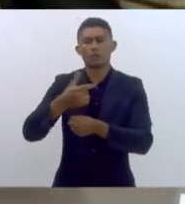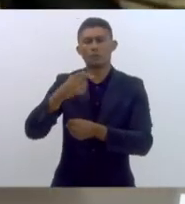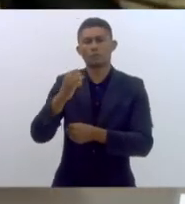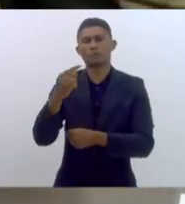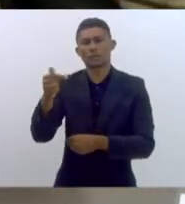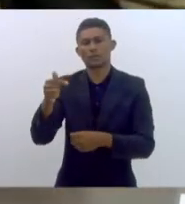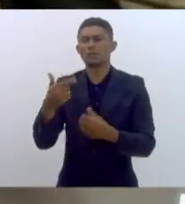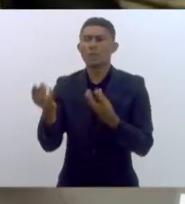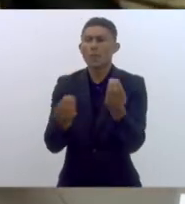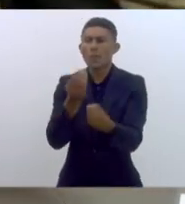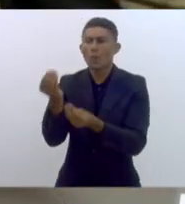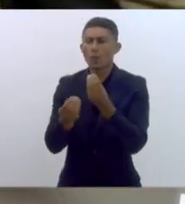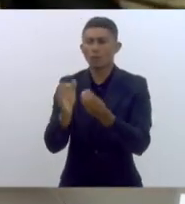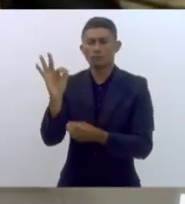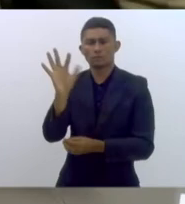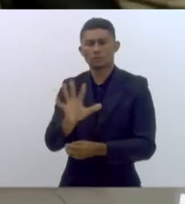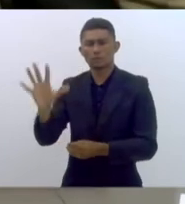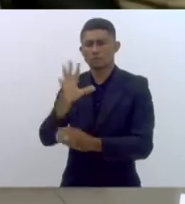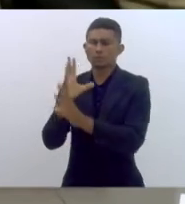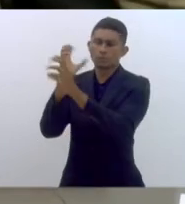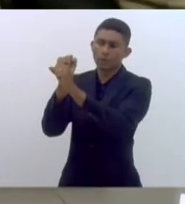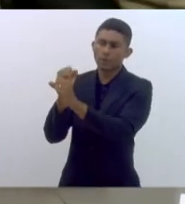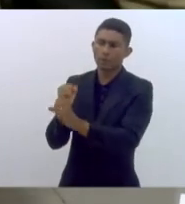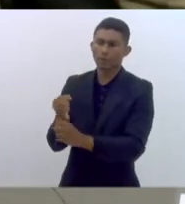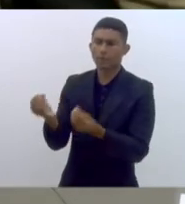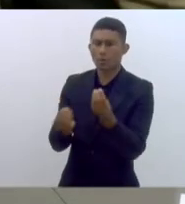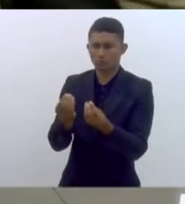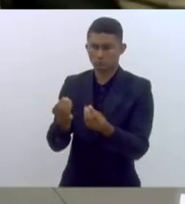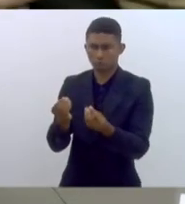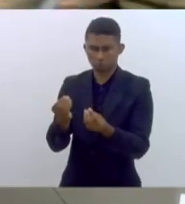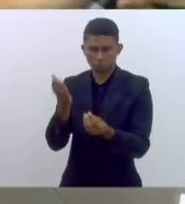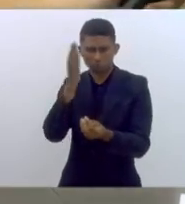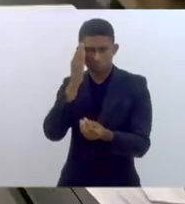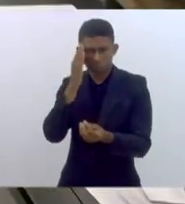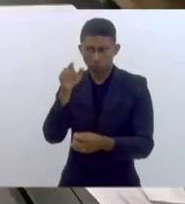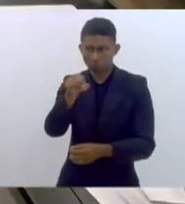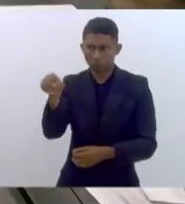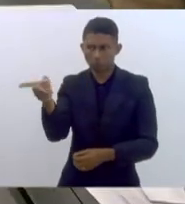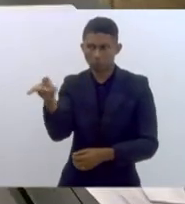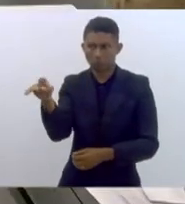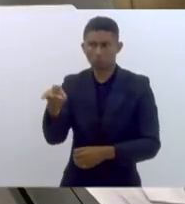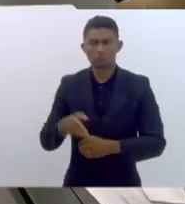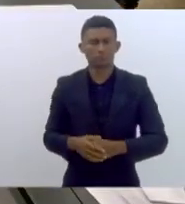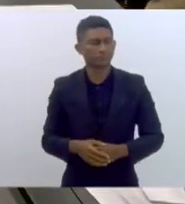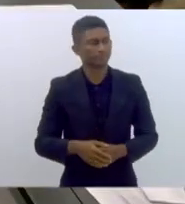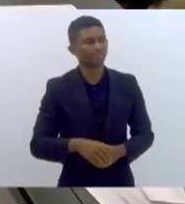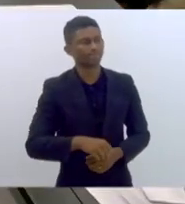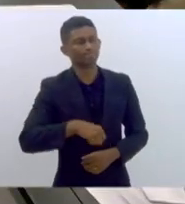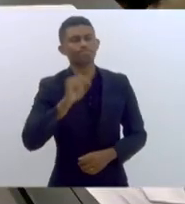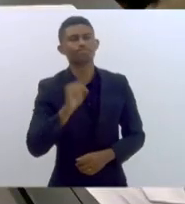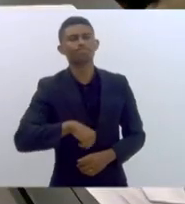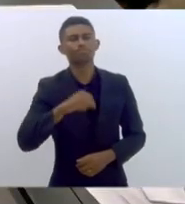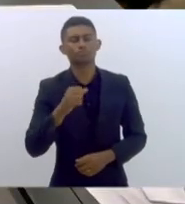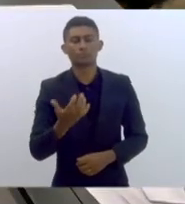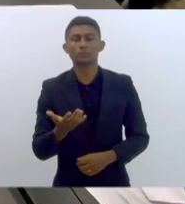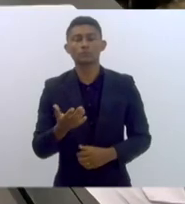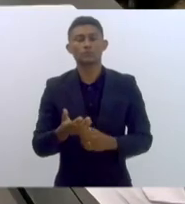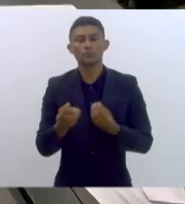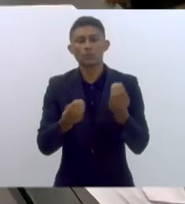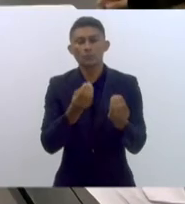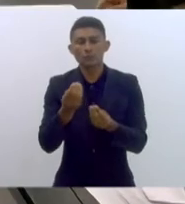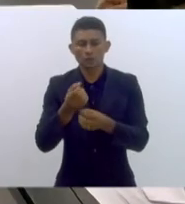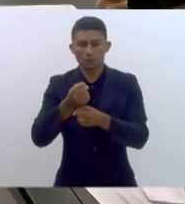calculado isso junto à União? Vocês têm? Sim, a gente fez o... Na verdade, assim,